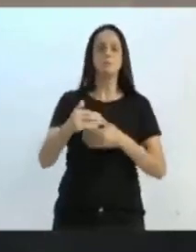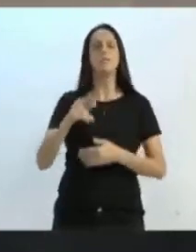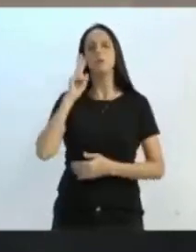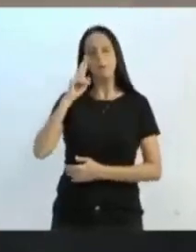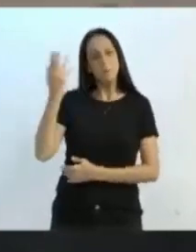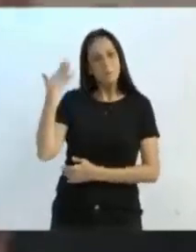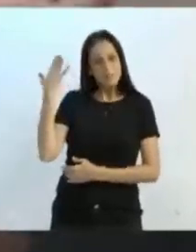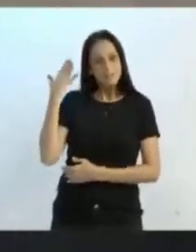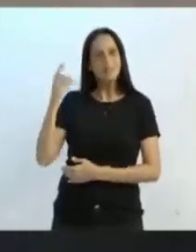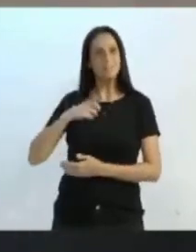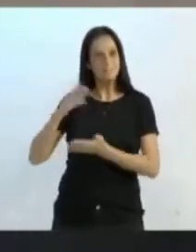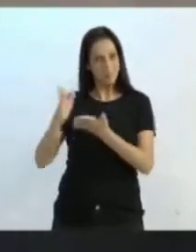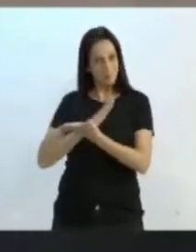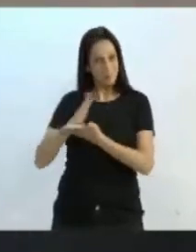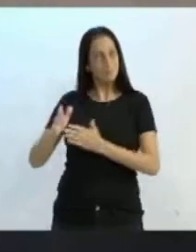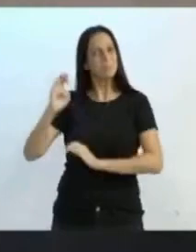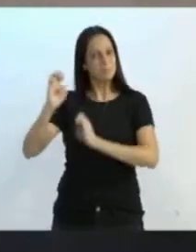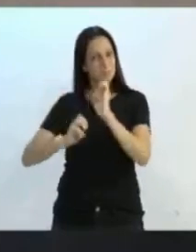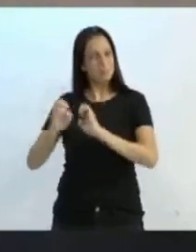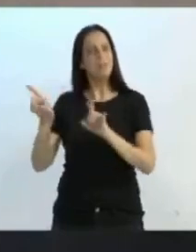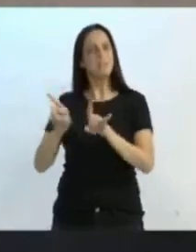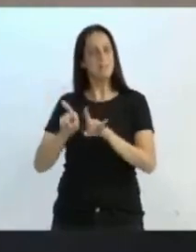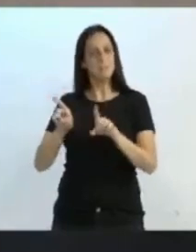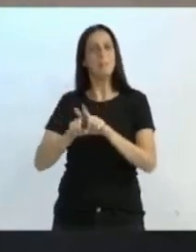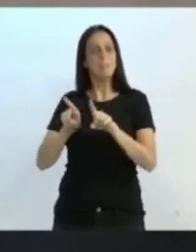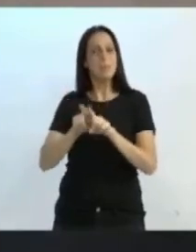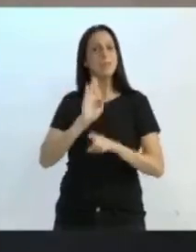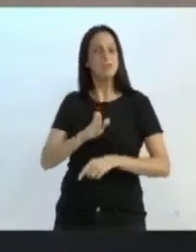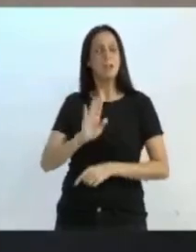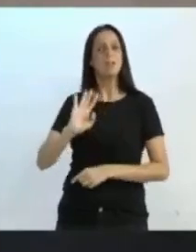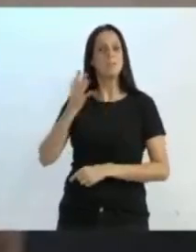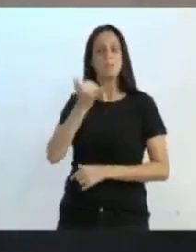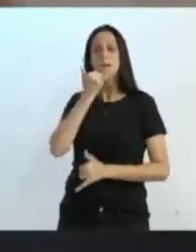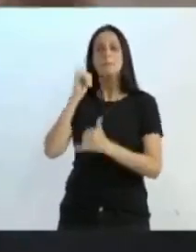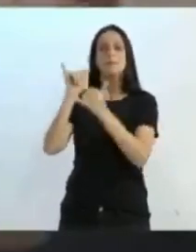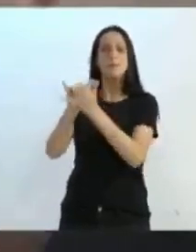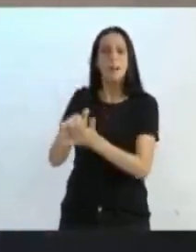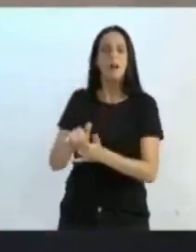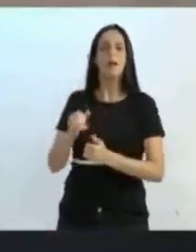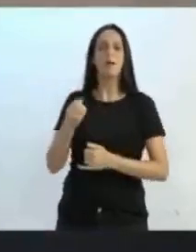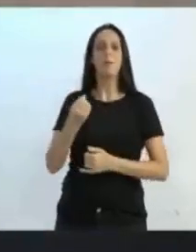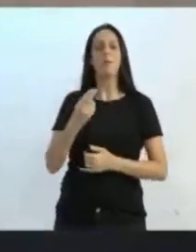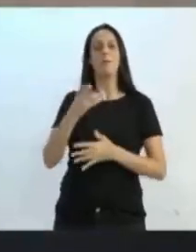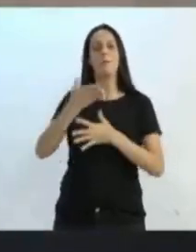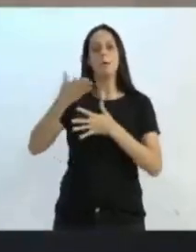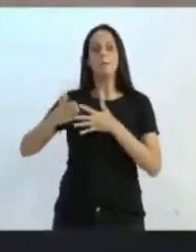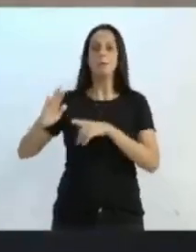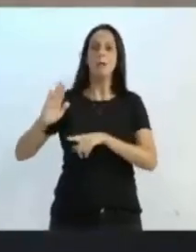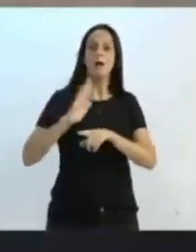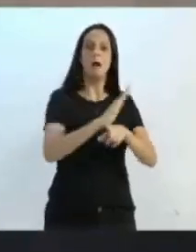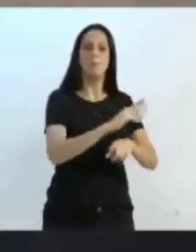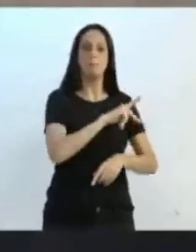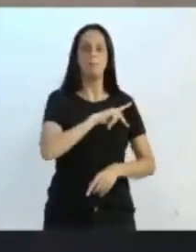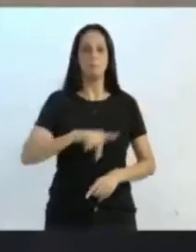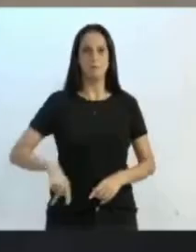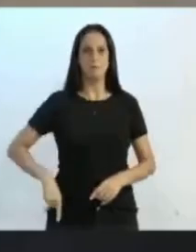alemão falou, também perdoaram um monte e parcelaram há mais de 50 anos, porque apoiou o presidente.